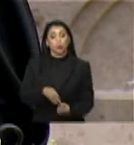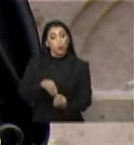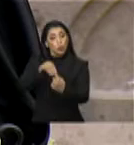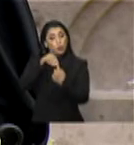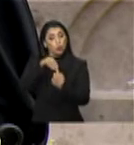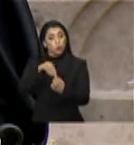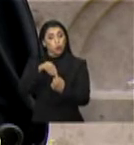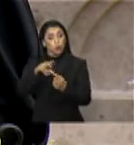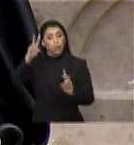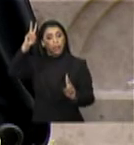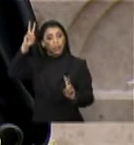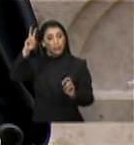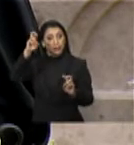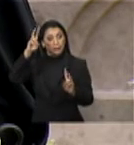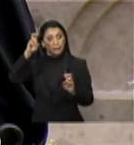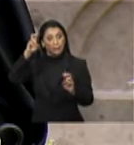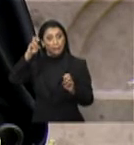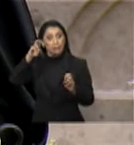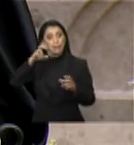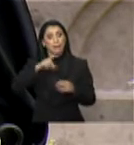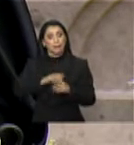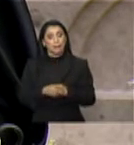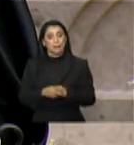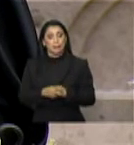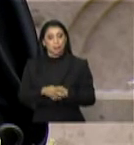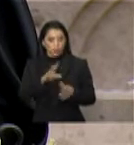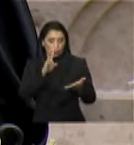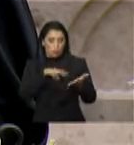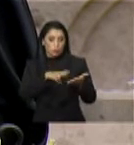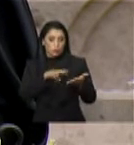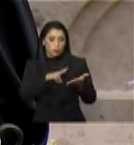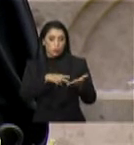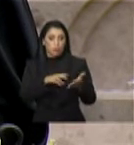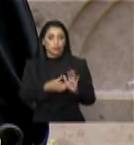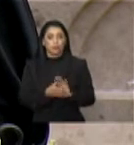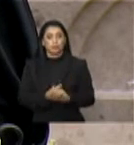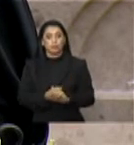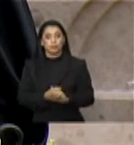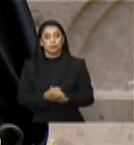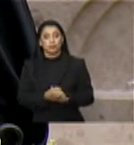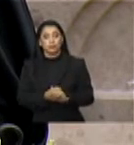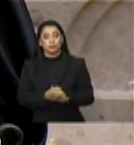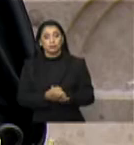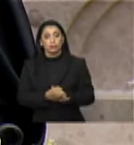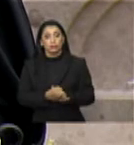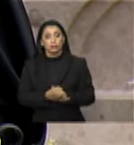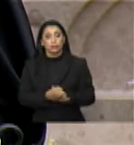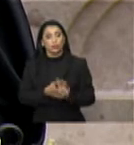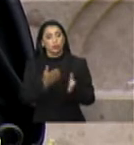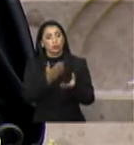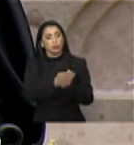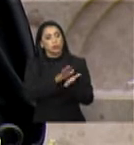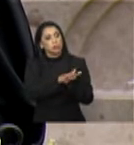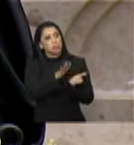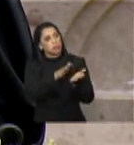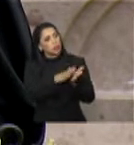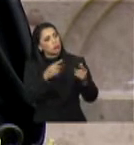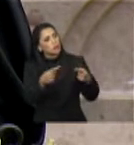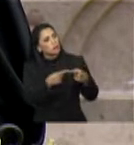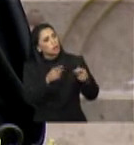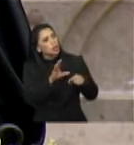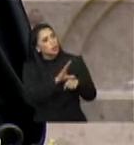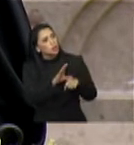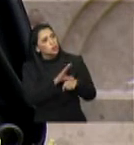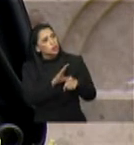abro aspas para ler o que está posto em julgamento discute nesses autos constitucionalidade